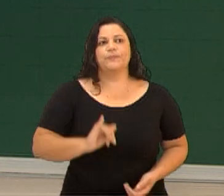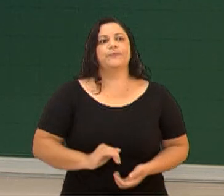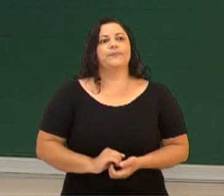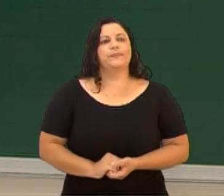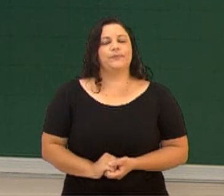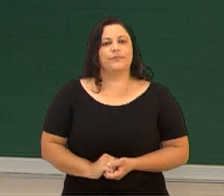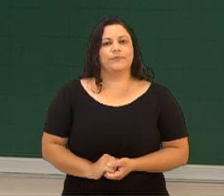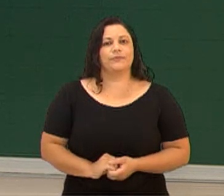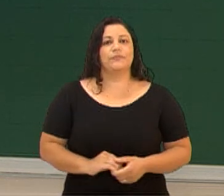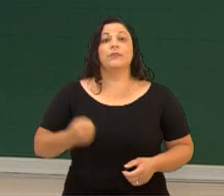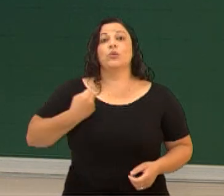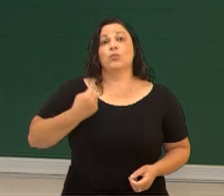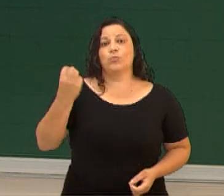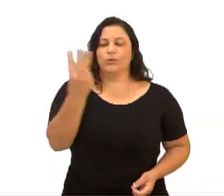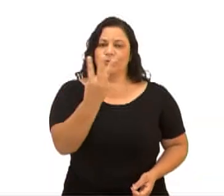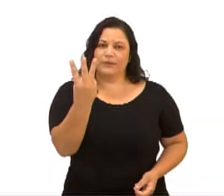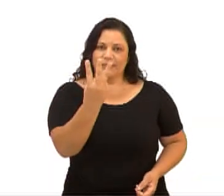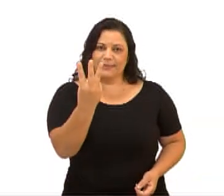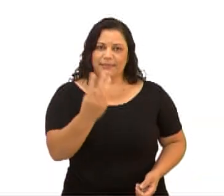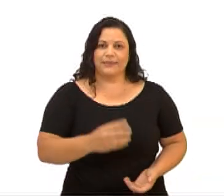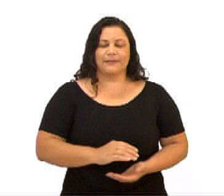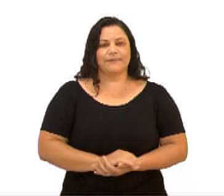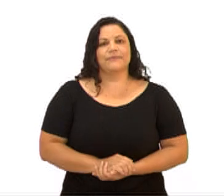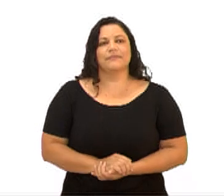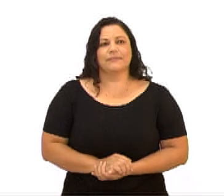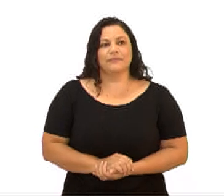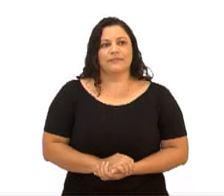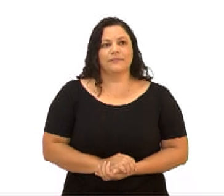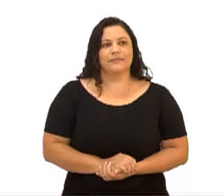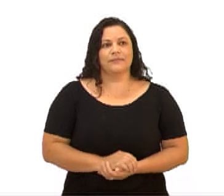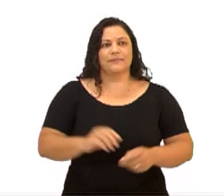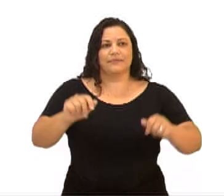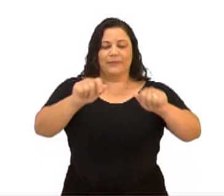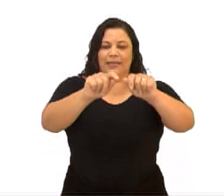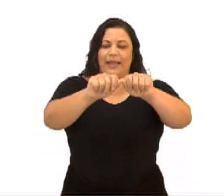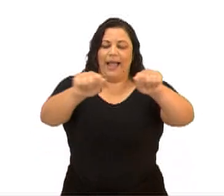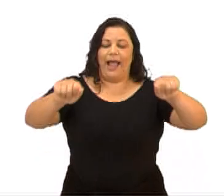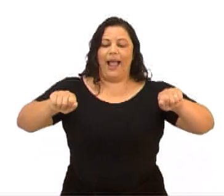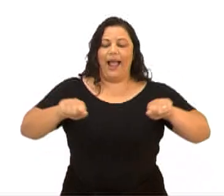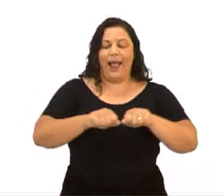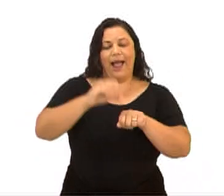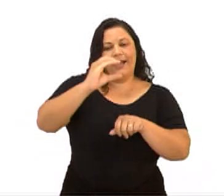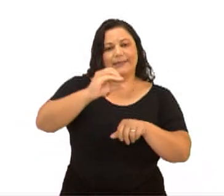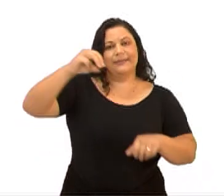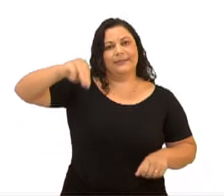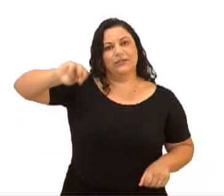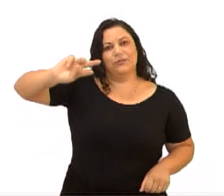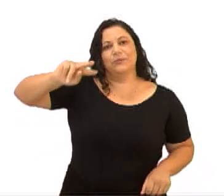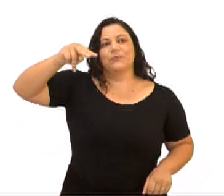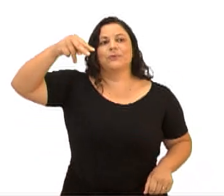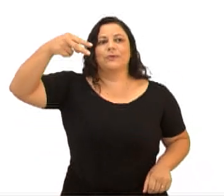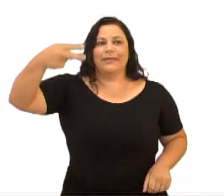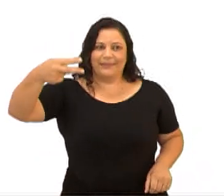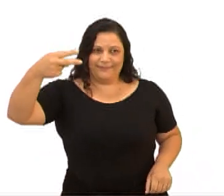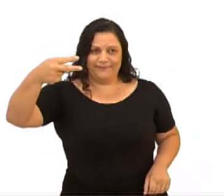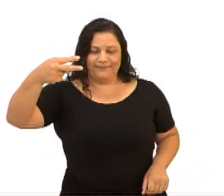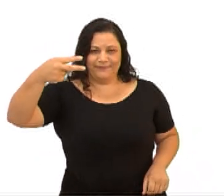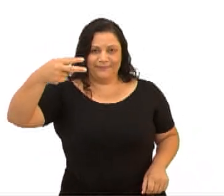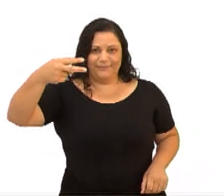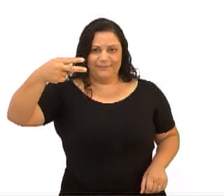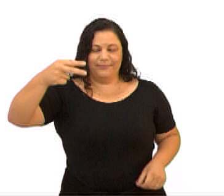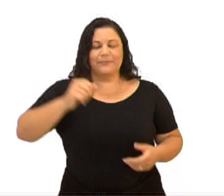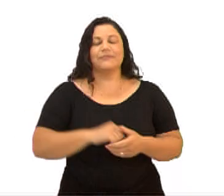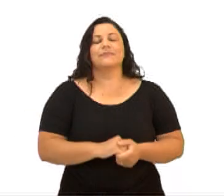Exemplo 3. A área em centímetro quadrado de um quadrado de